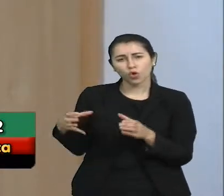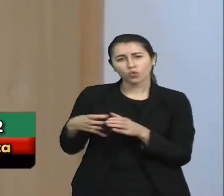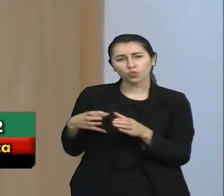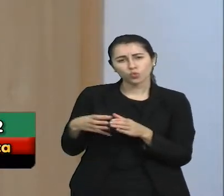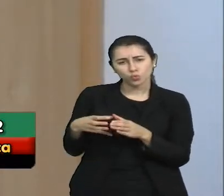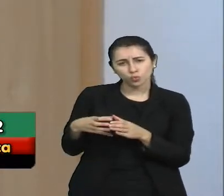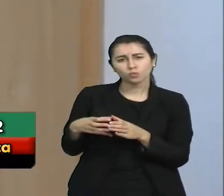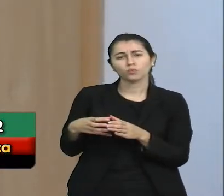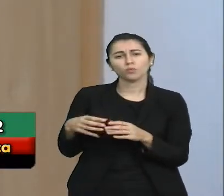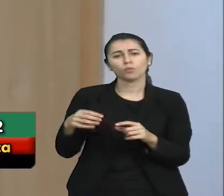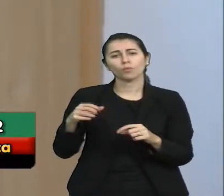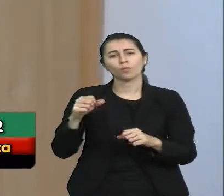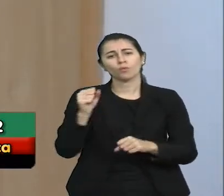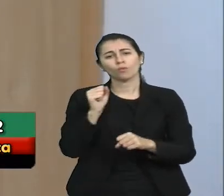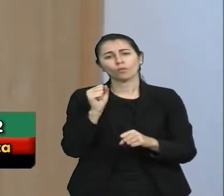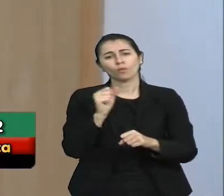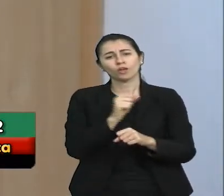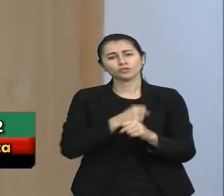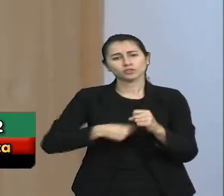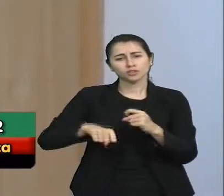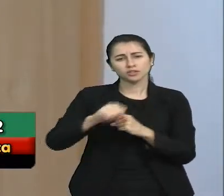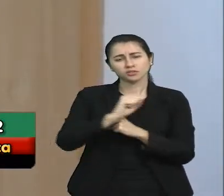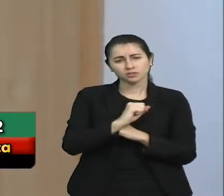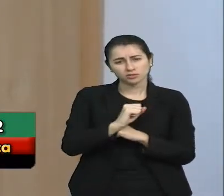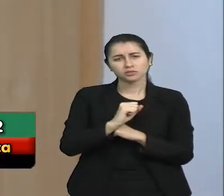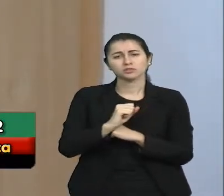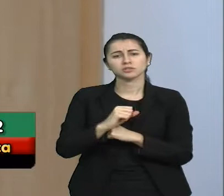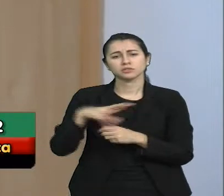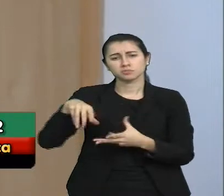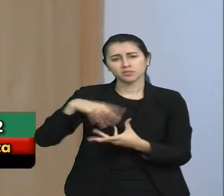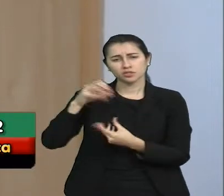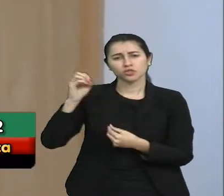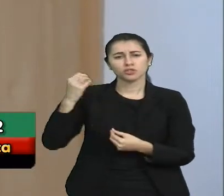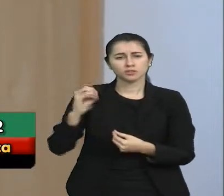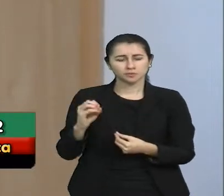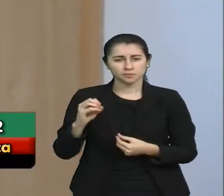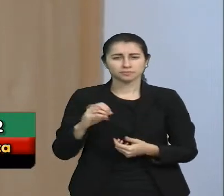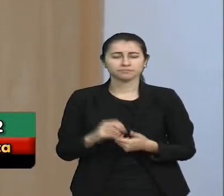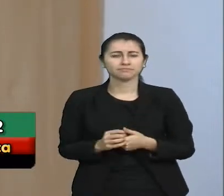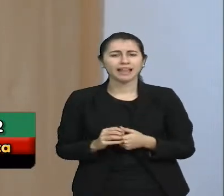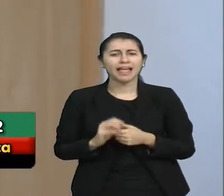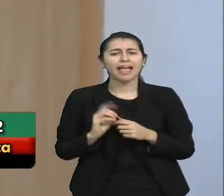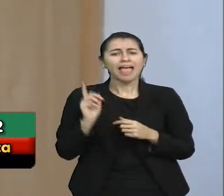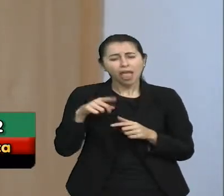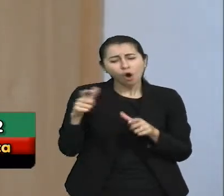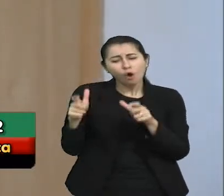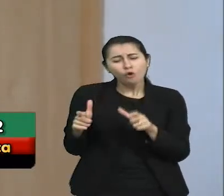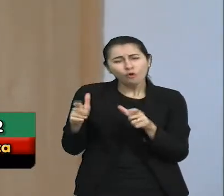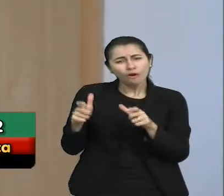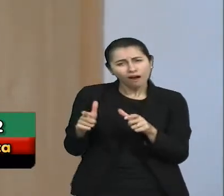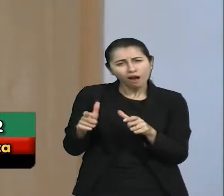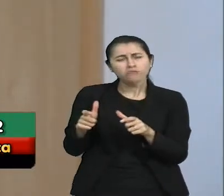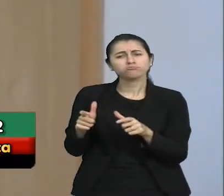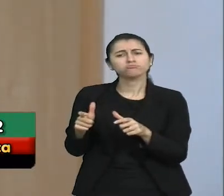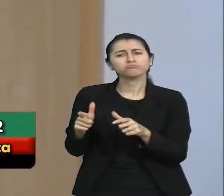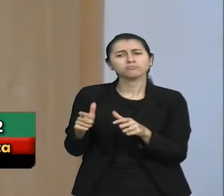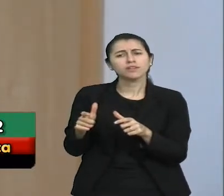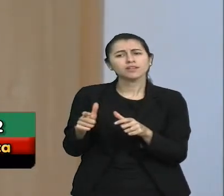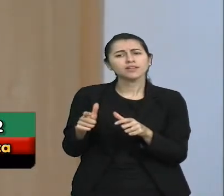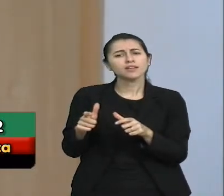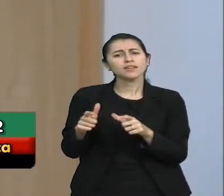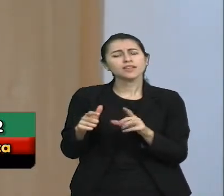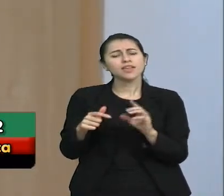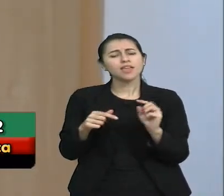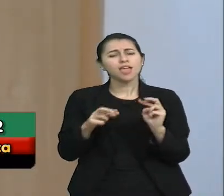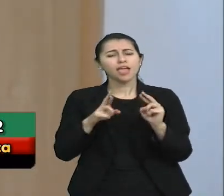Osasco, que nada mais é do que um órgão que representa todas as casas espíritas de